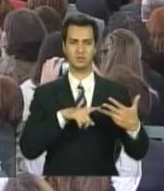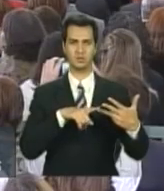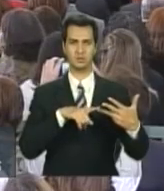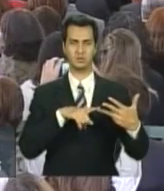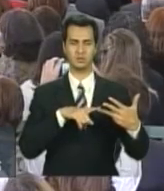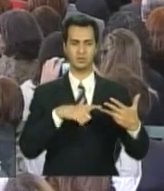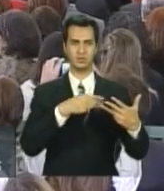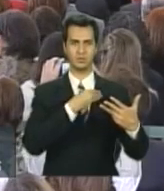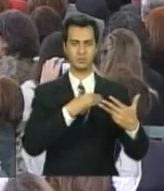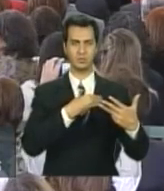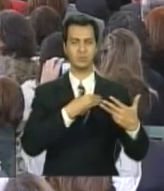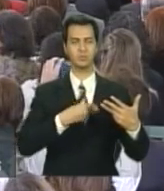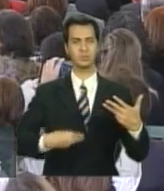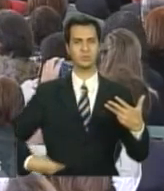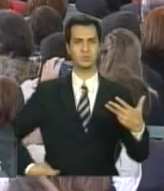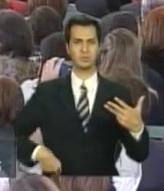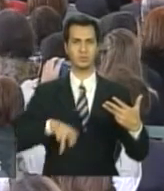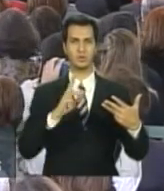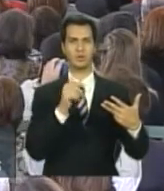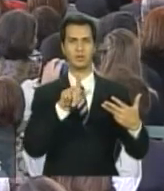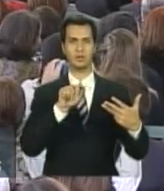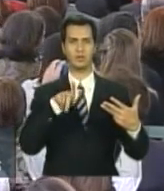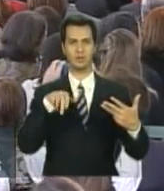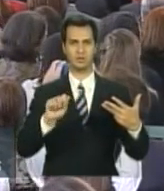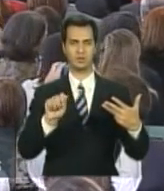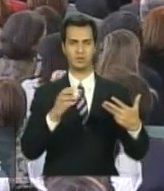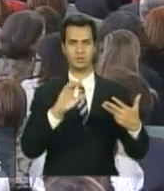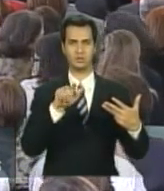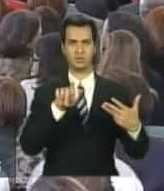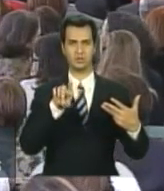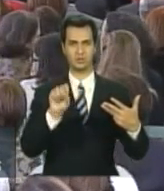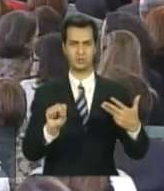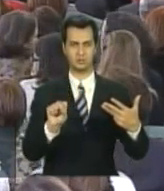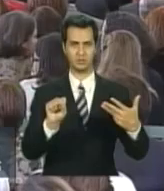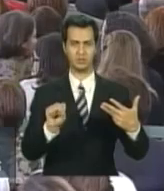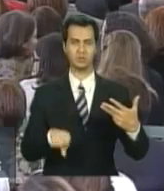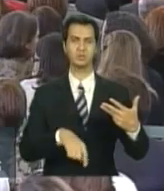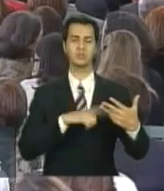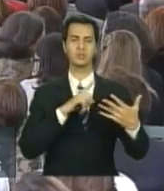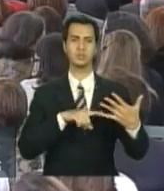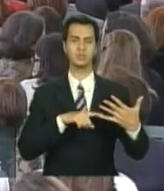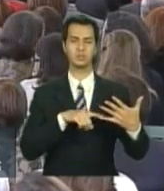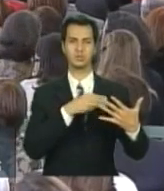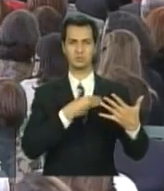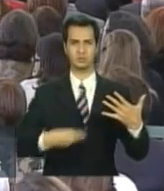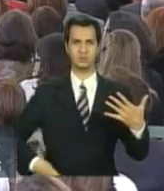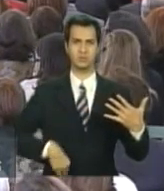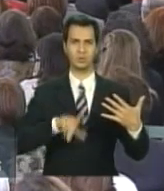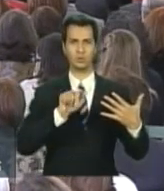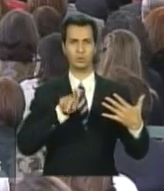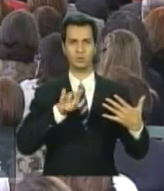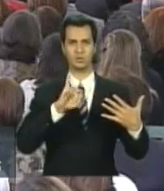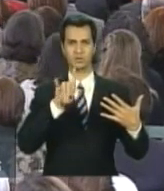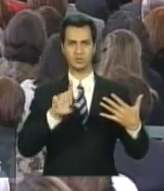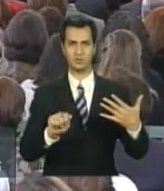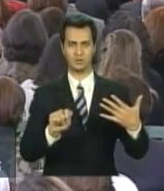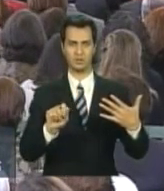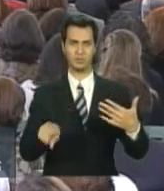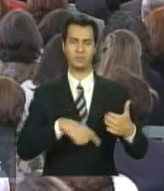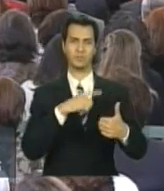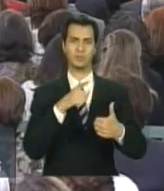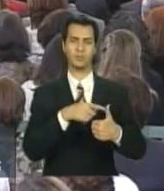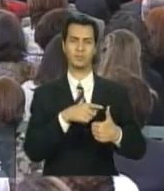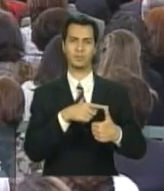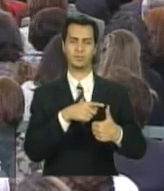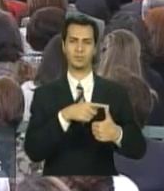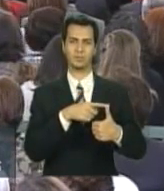Relações Institucionais, Helena Chagas, da Secretaria de Comunicação Social, Luísa Bairros, da Política de